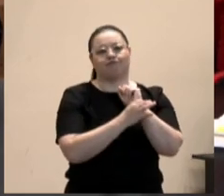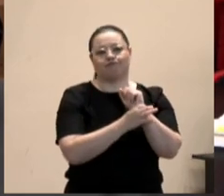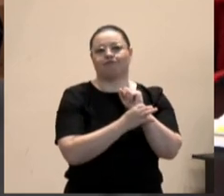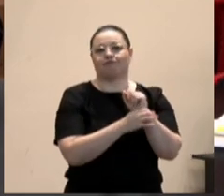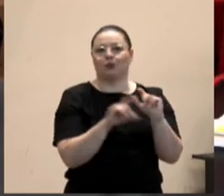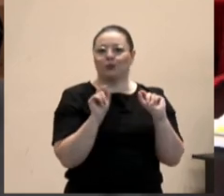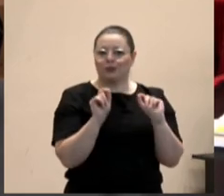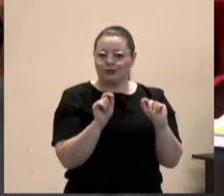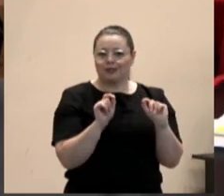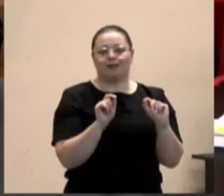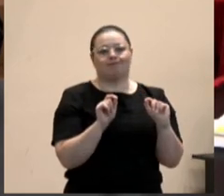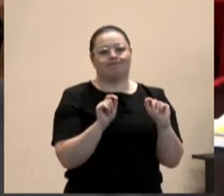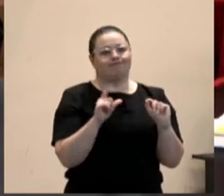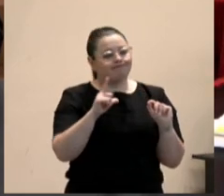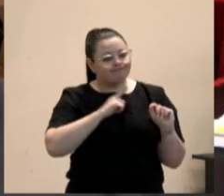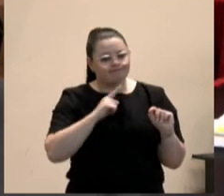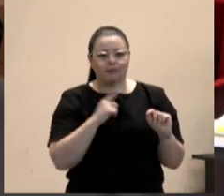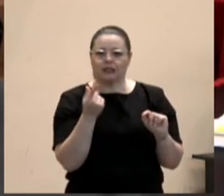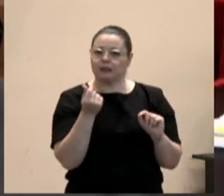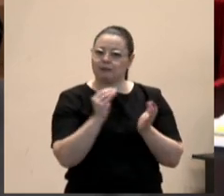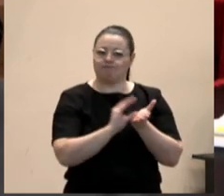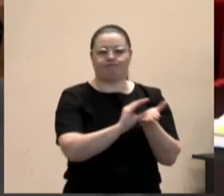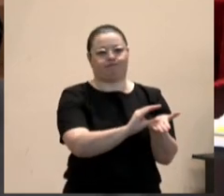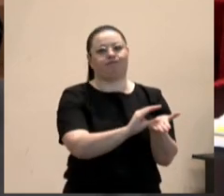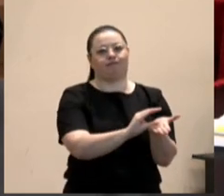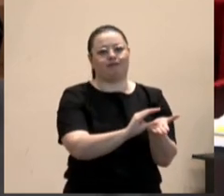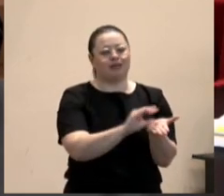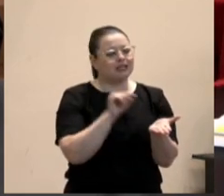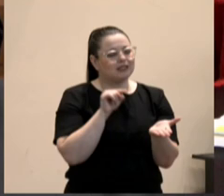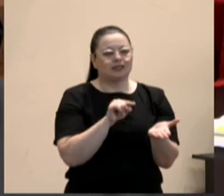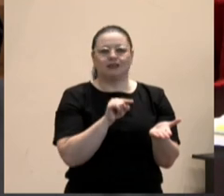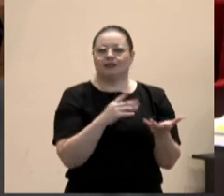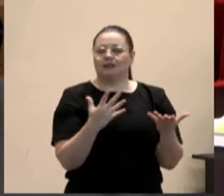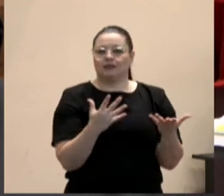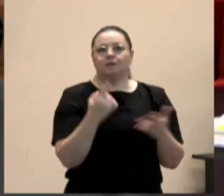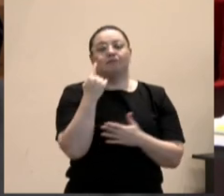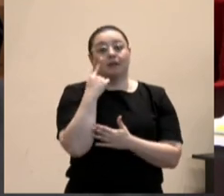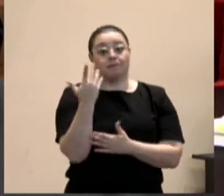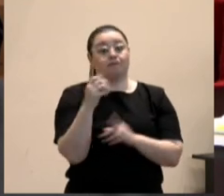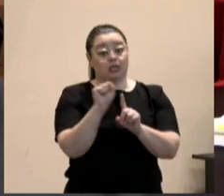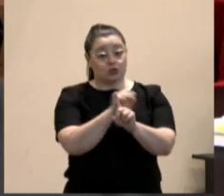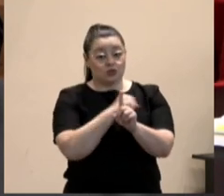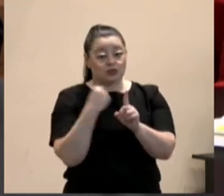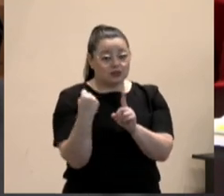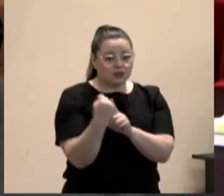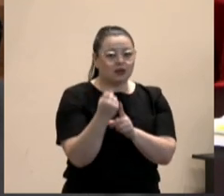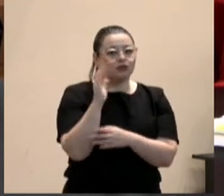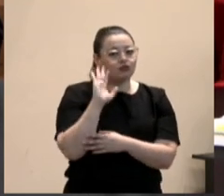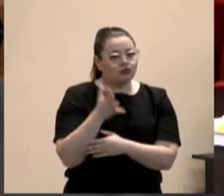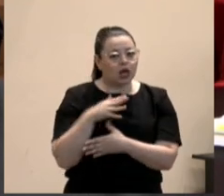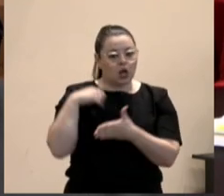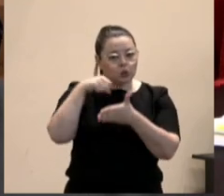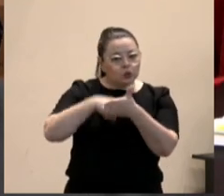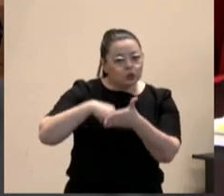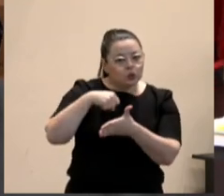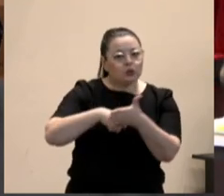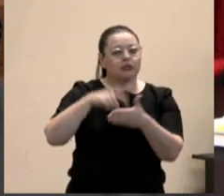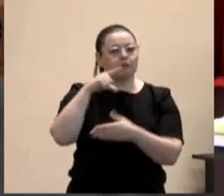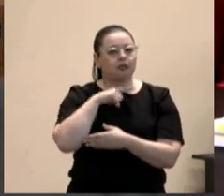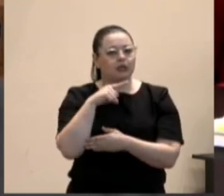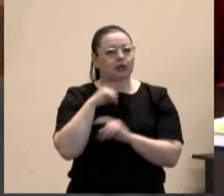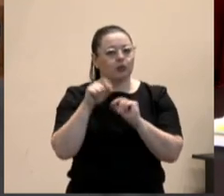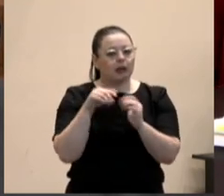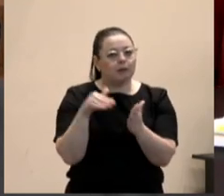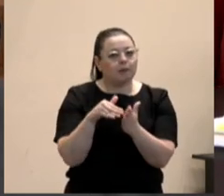o investimento, e aqui é importante resgatar, a sociedade fez uma luta para ter um mínimo 25%